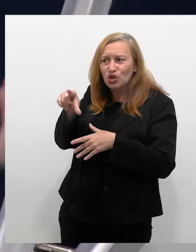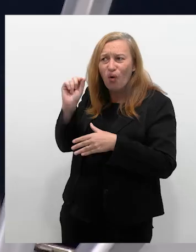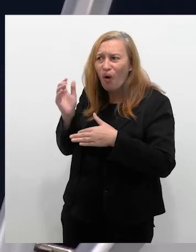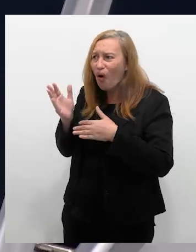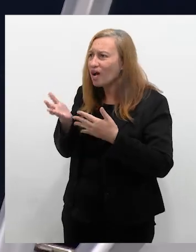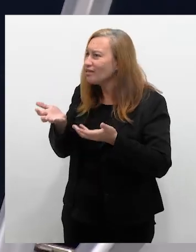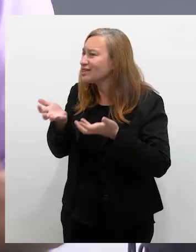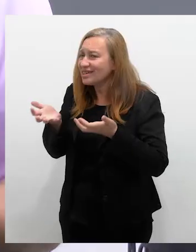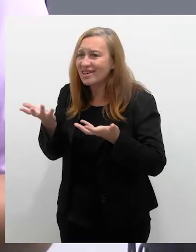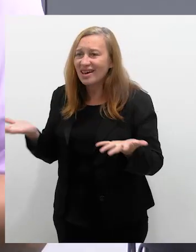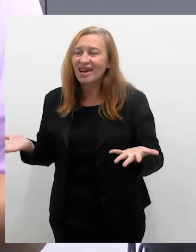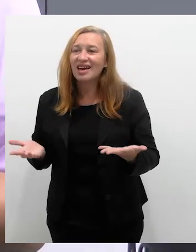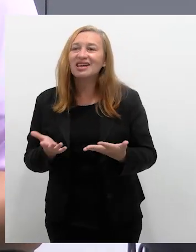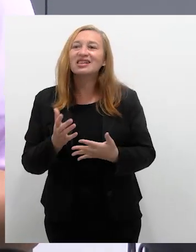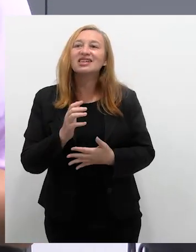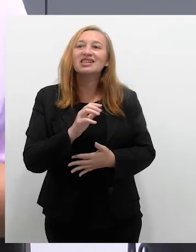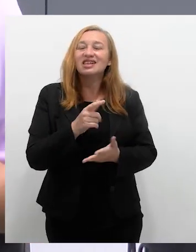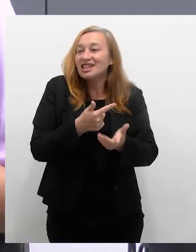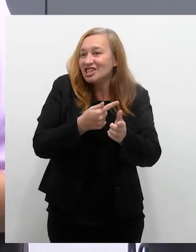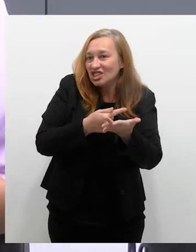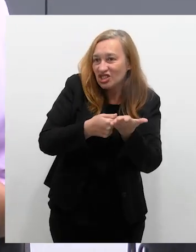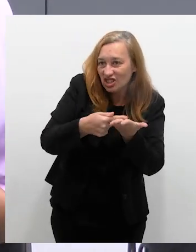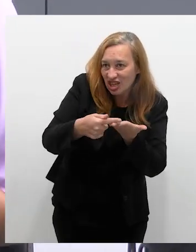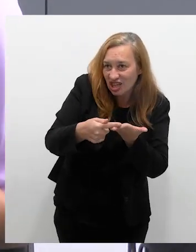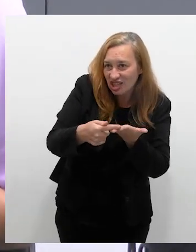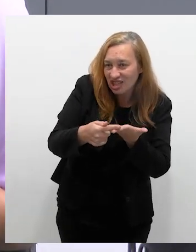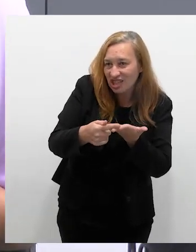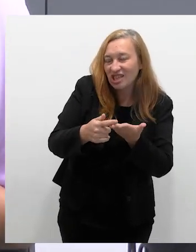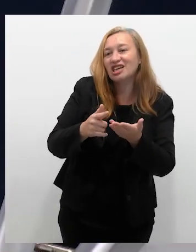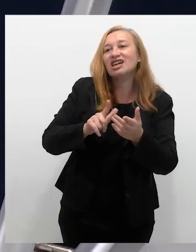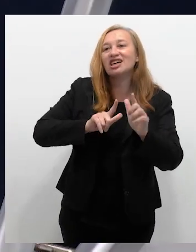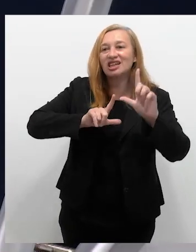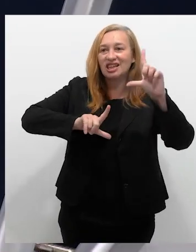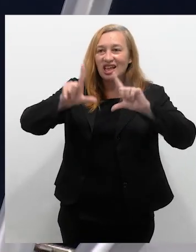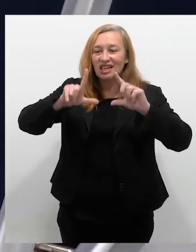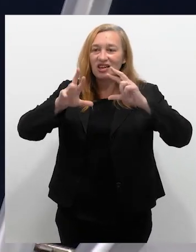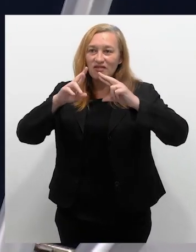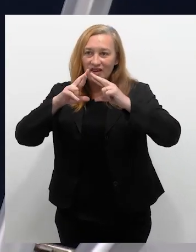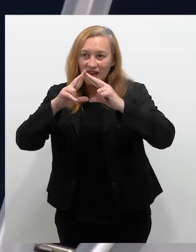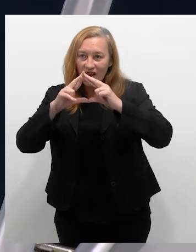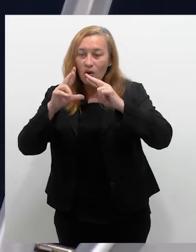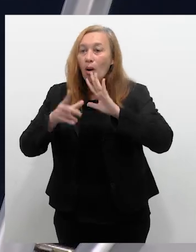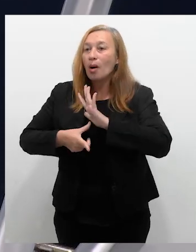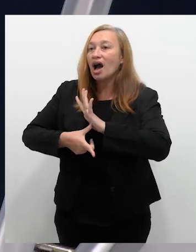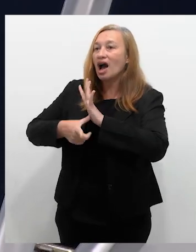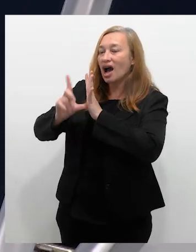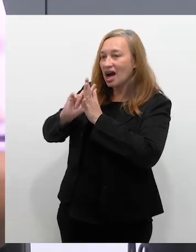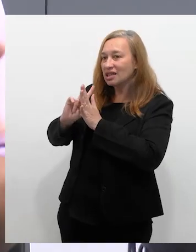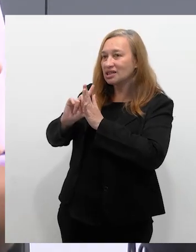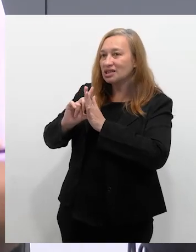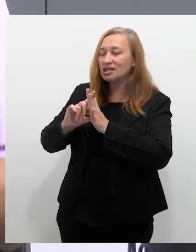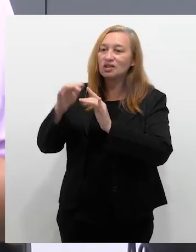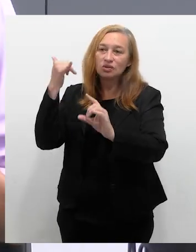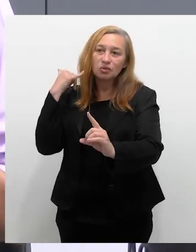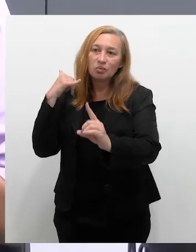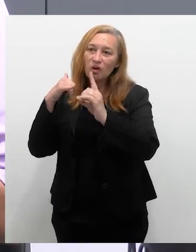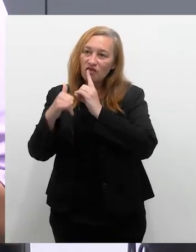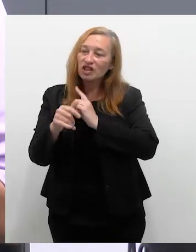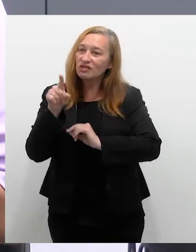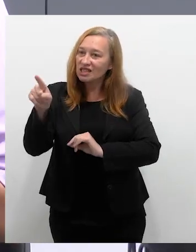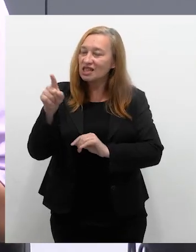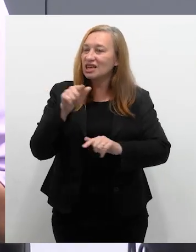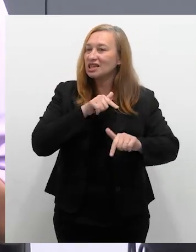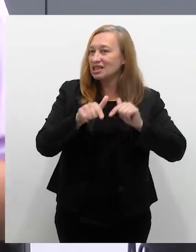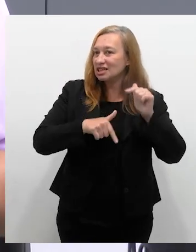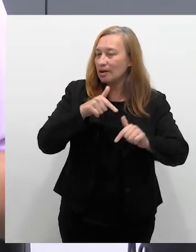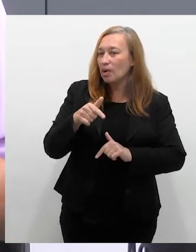quiser. Olha, passagens por Gênesis na TV Record, né? Isso em 2021. Mas antes ali, vamos falar do Profeta. Você